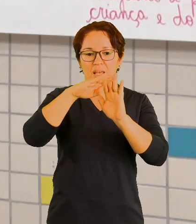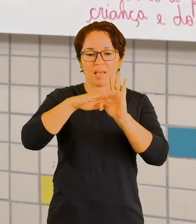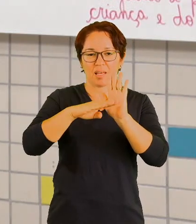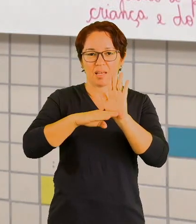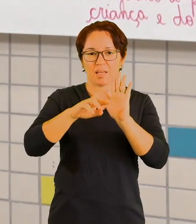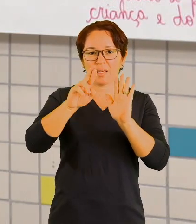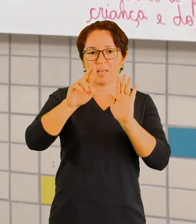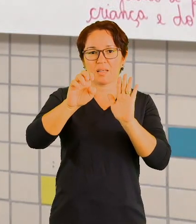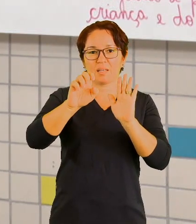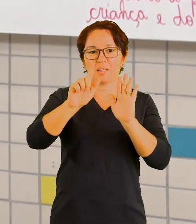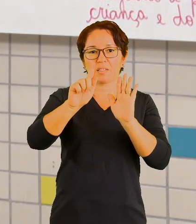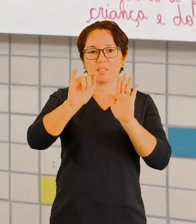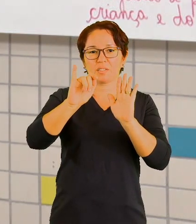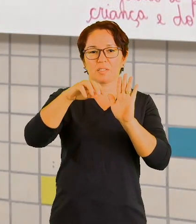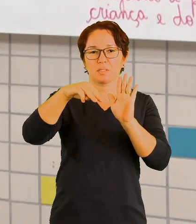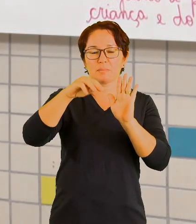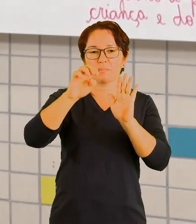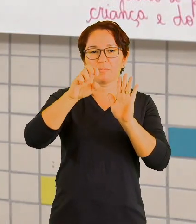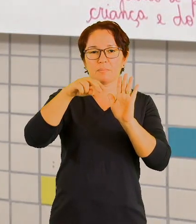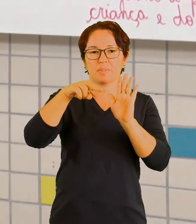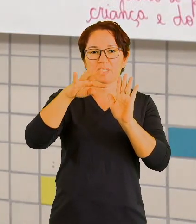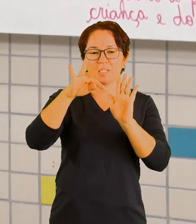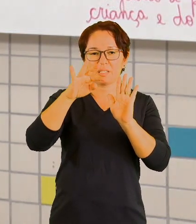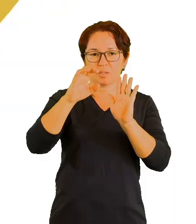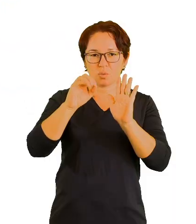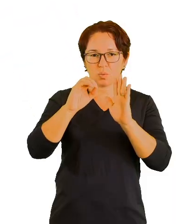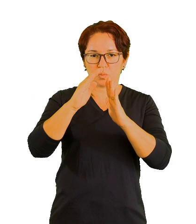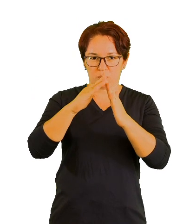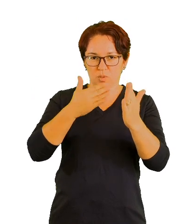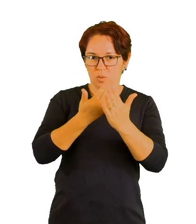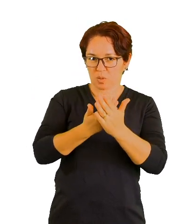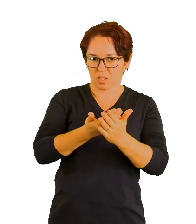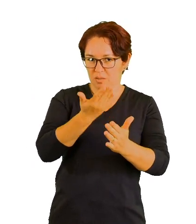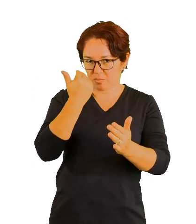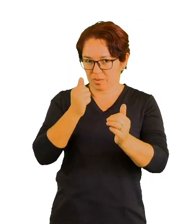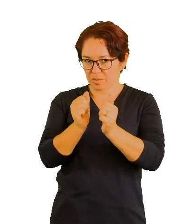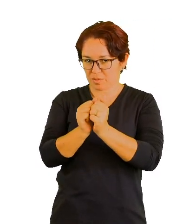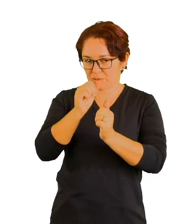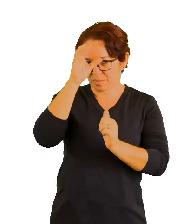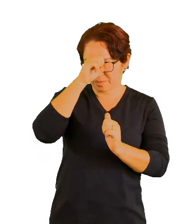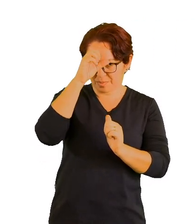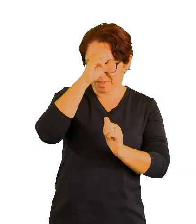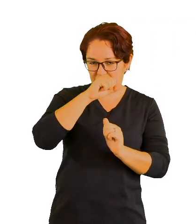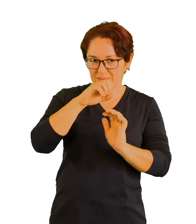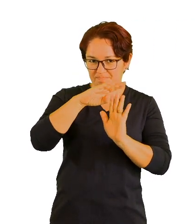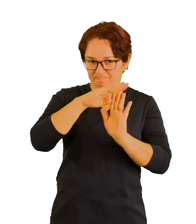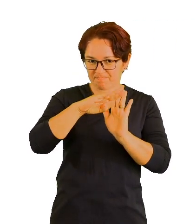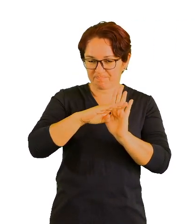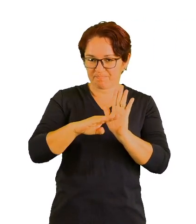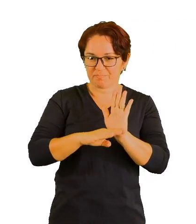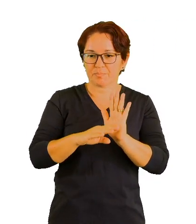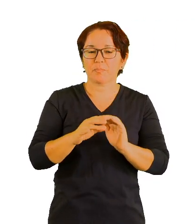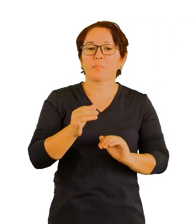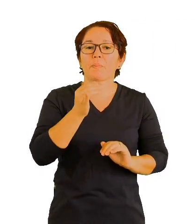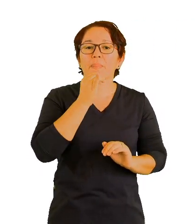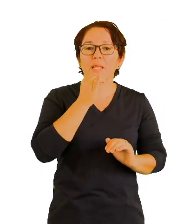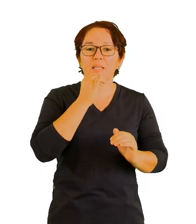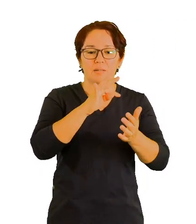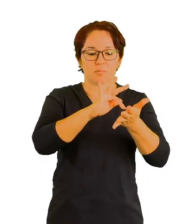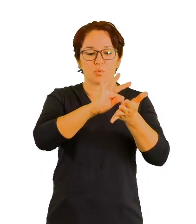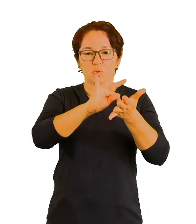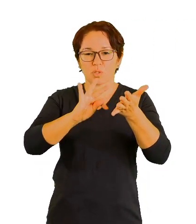estrutura e principais características. Vamos lá? O texto normativo é aquele que pertence ao